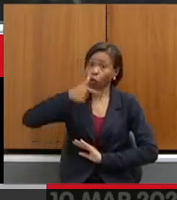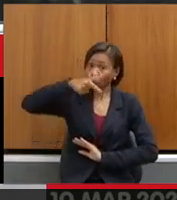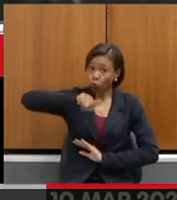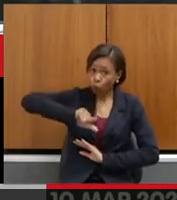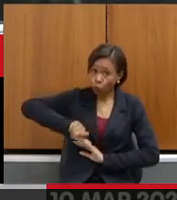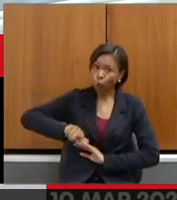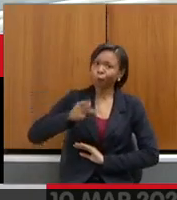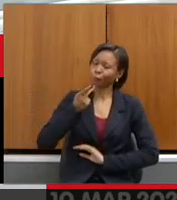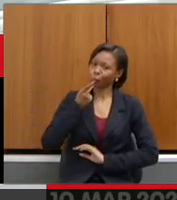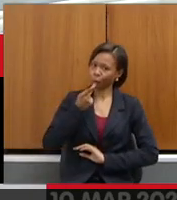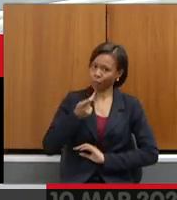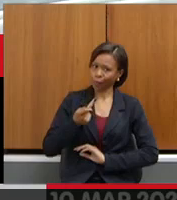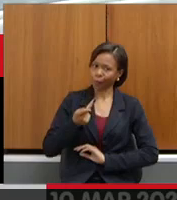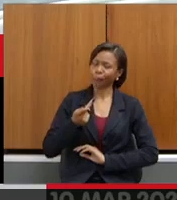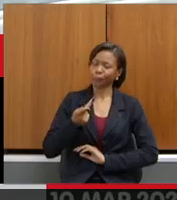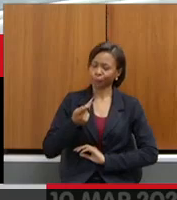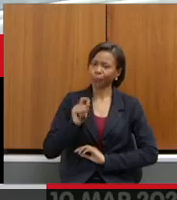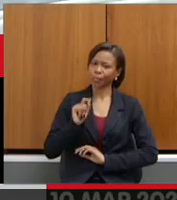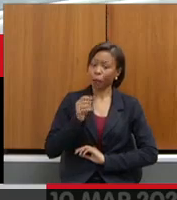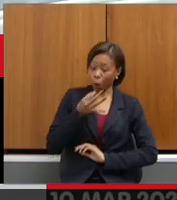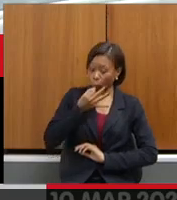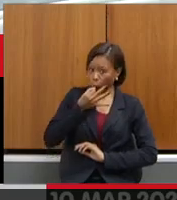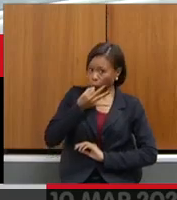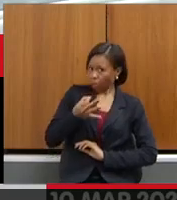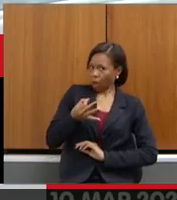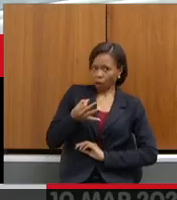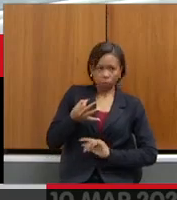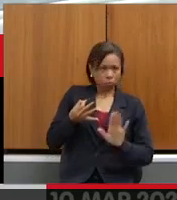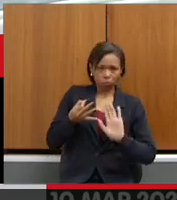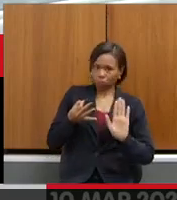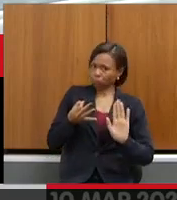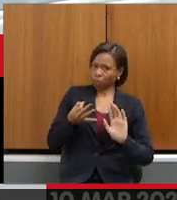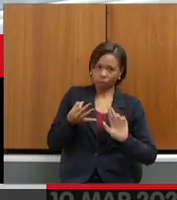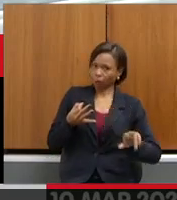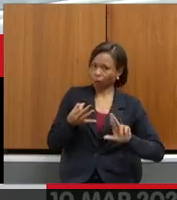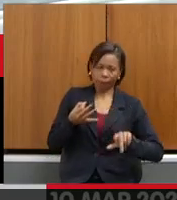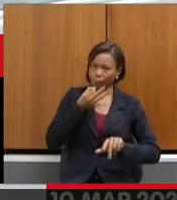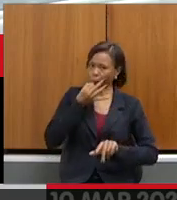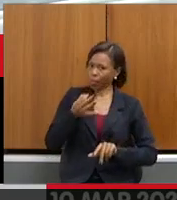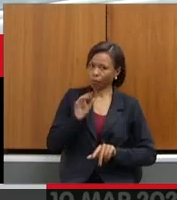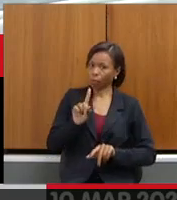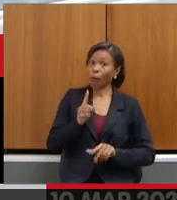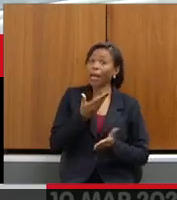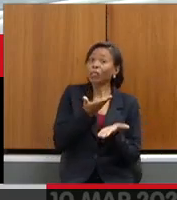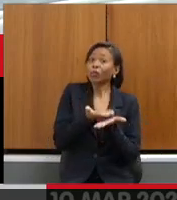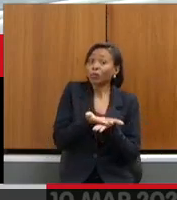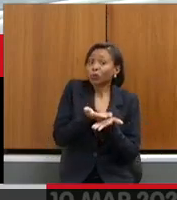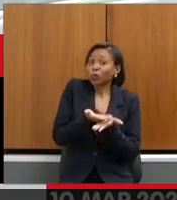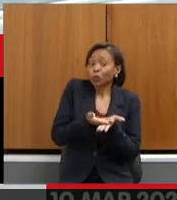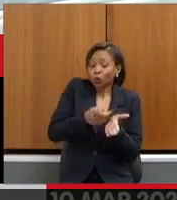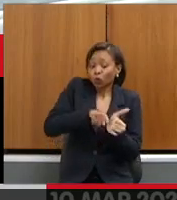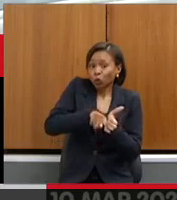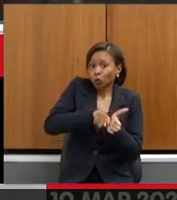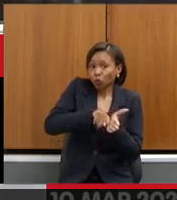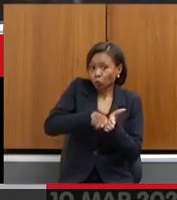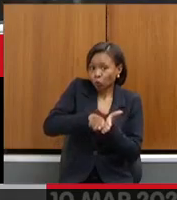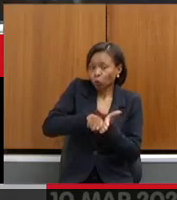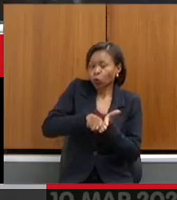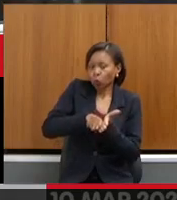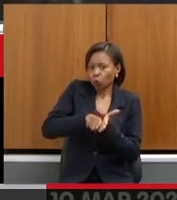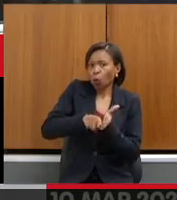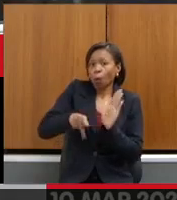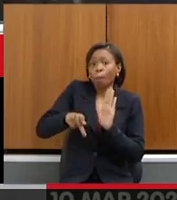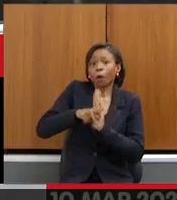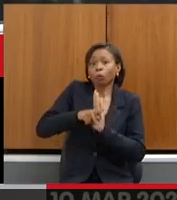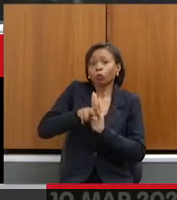comentário disso e eu não é só uma opinião é um estudo e um dado que foi publicado pela pelo valor econômico que